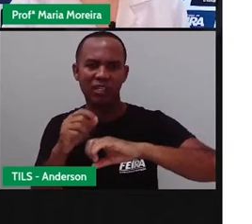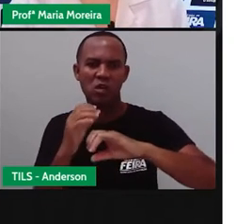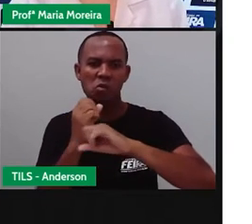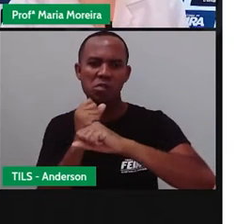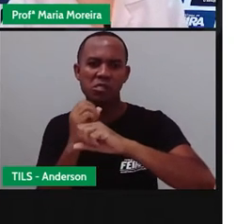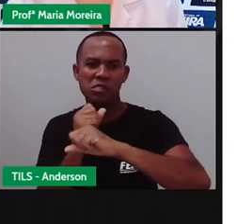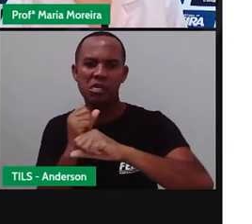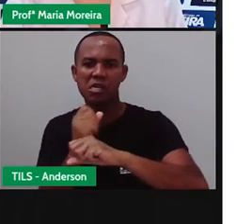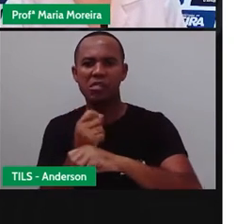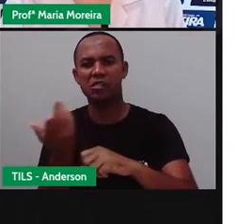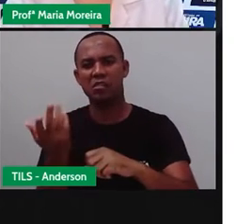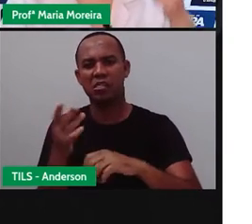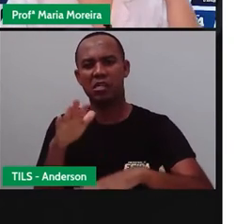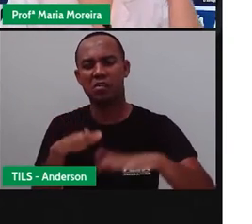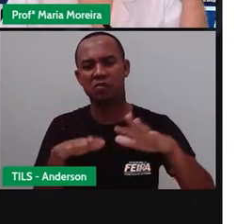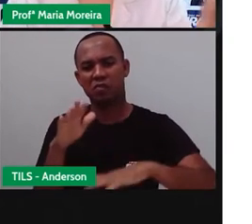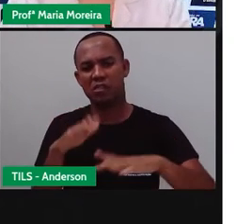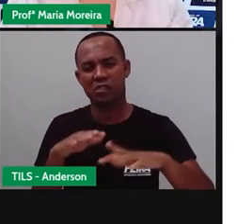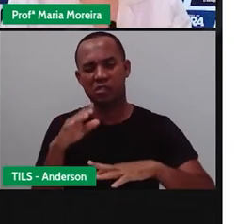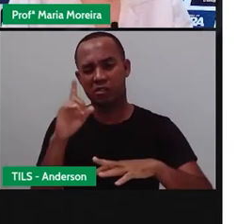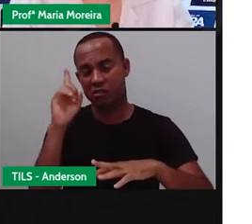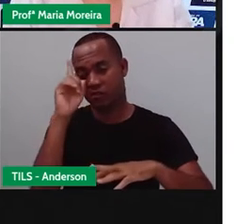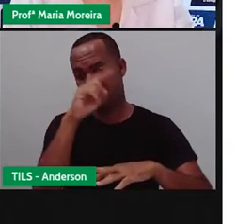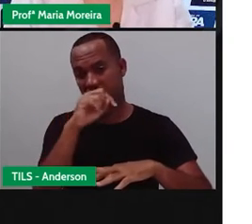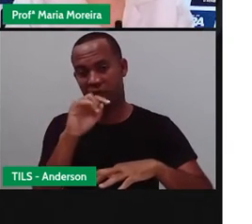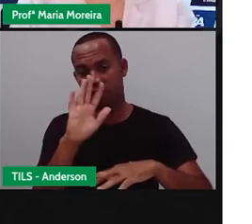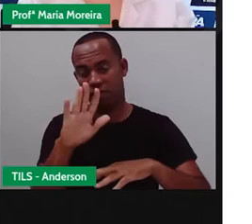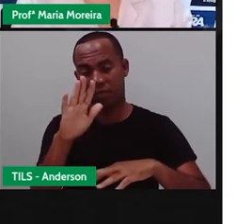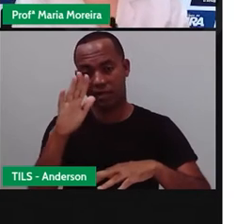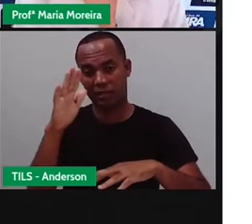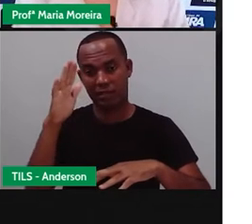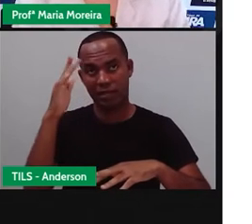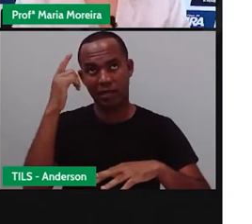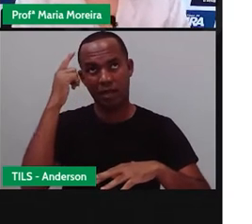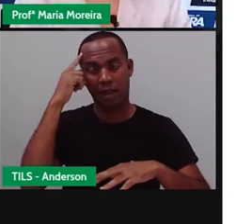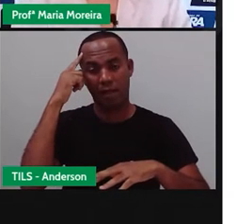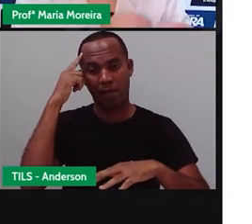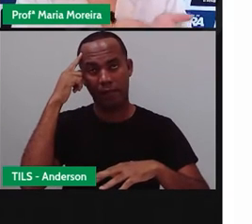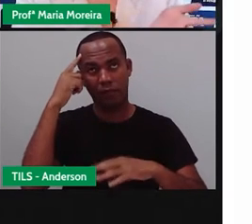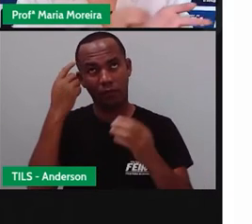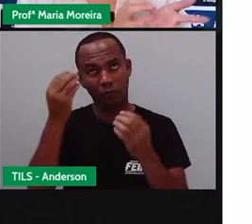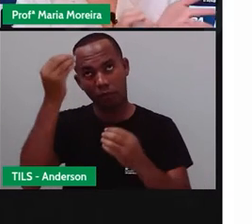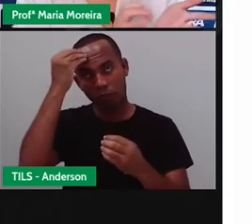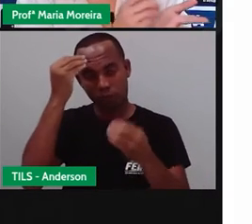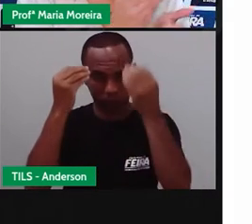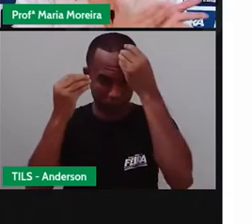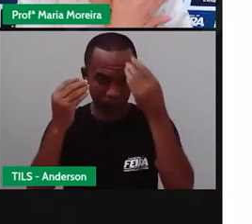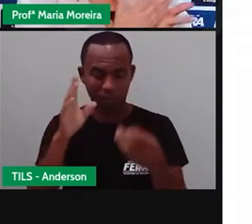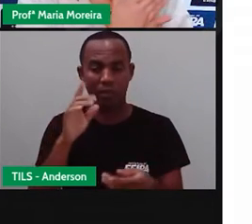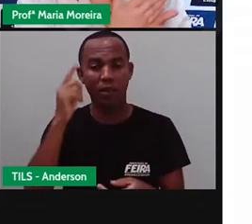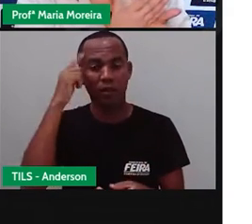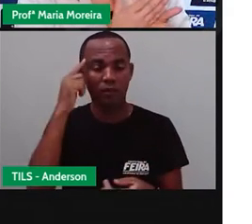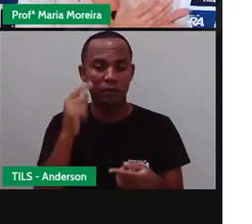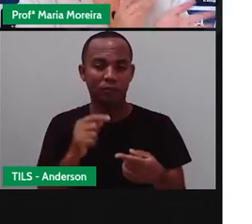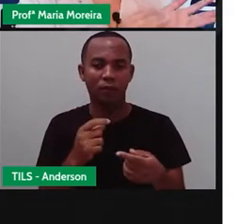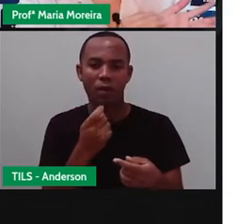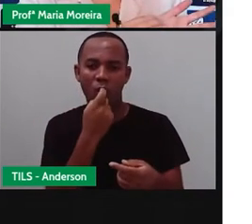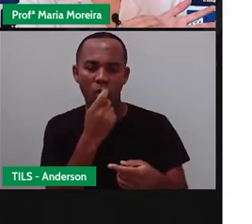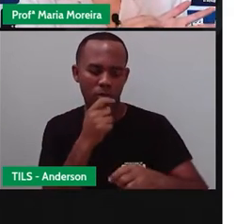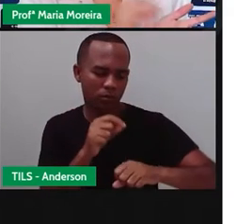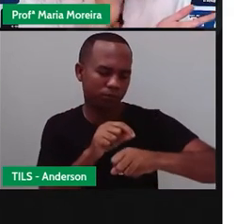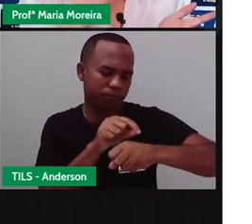quantidade já que devia ser difícil guardar tudo aonde na cabeça então eles pegavam os ossos eles iam falhando estando